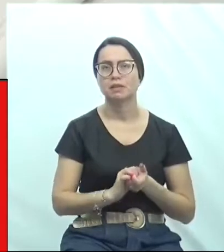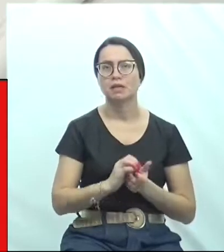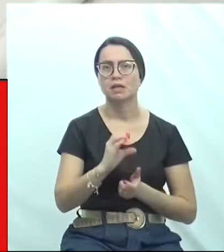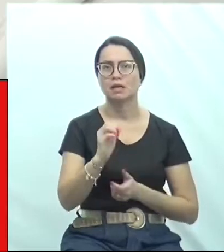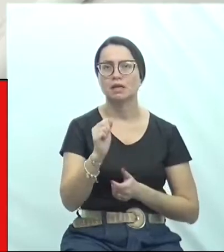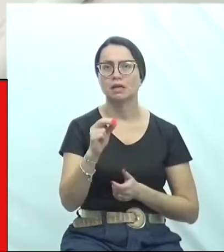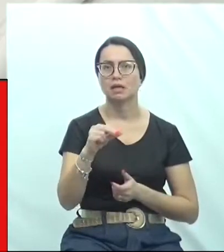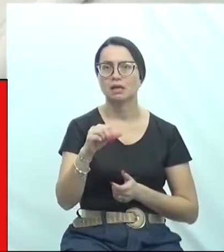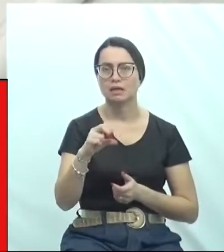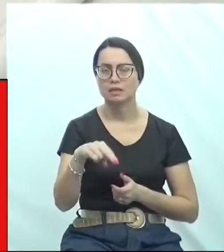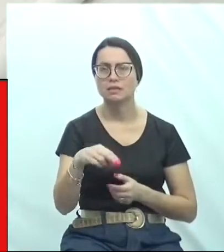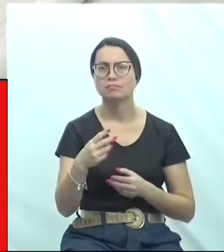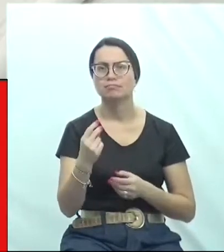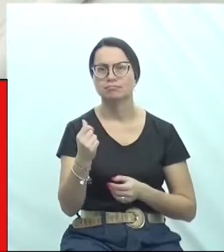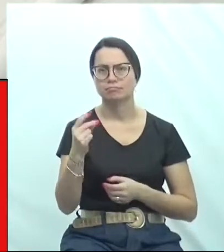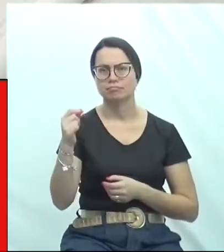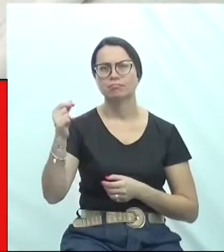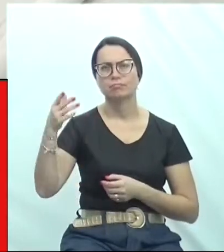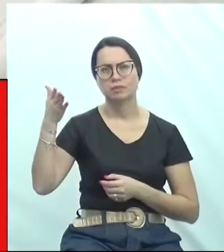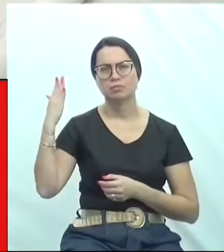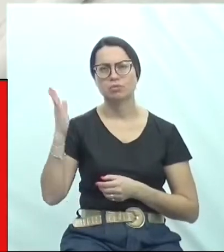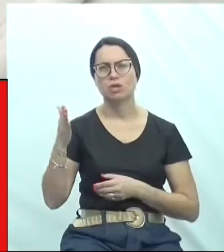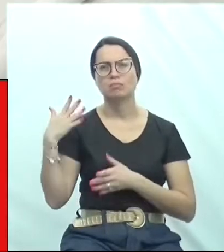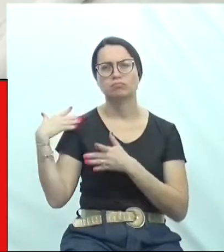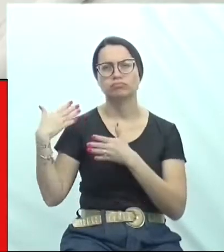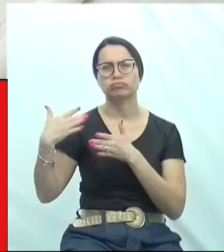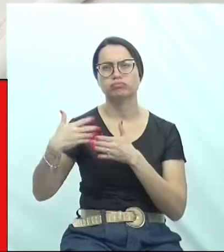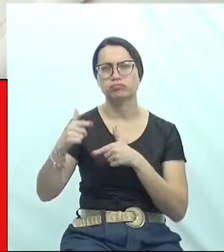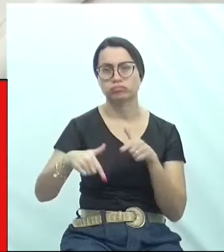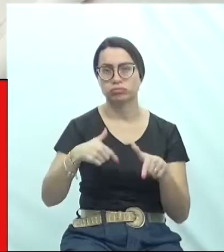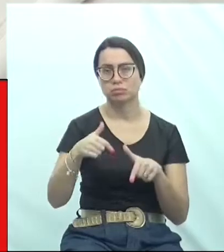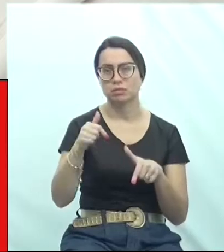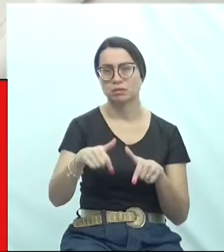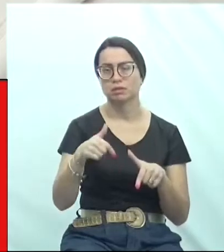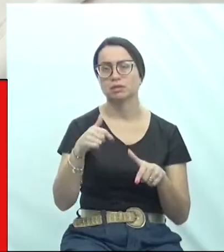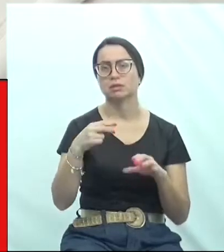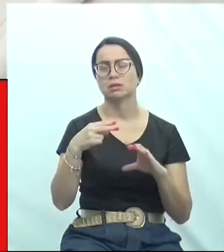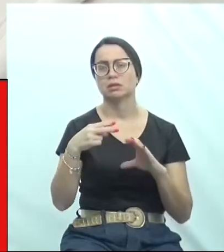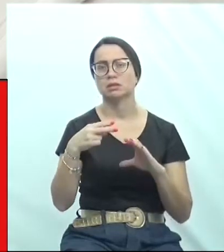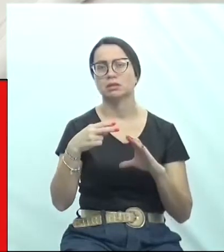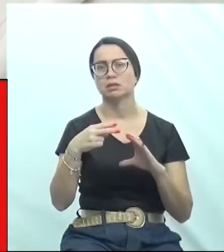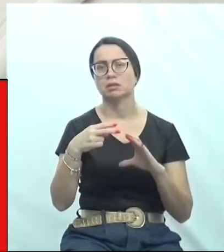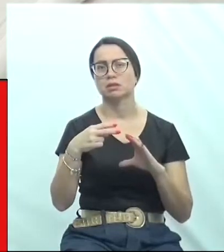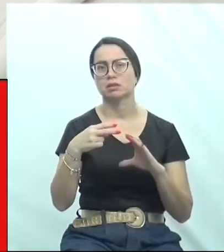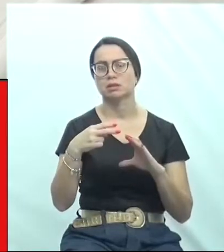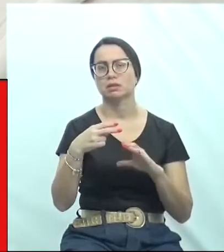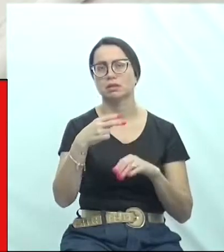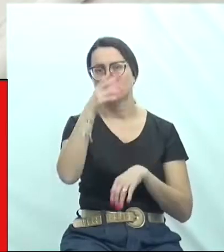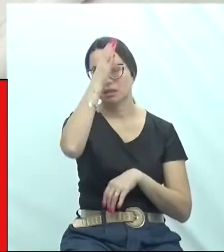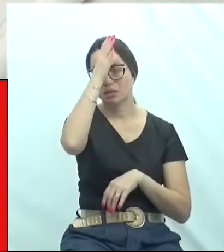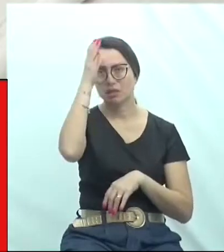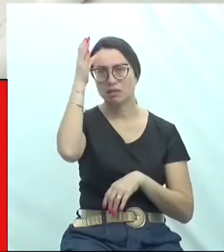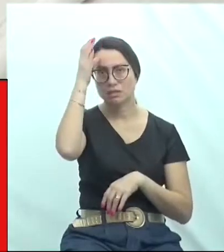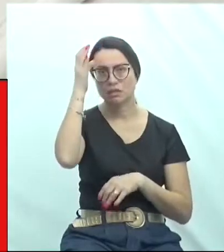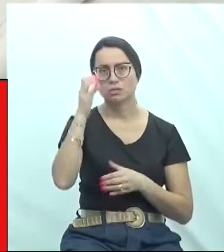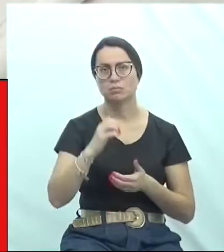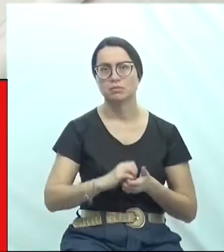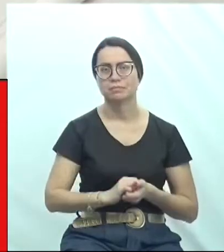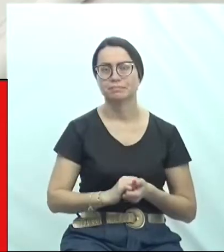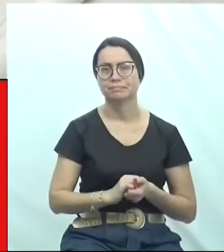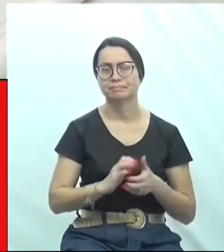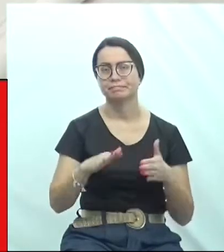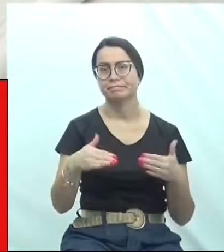tentando resolver e, dessa vez, a lei veio para dizer, vocês vão resolver ou não